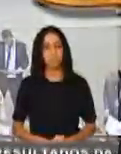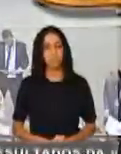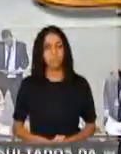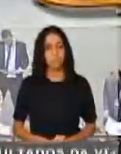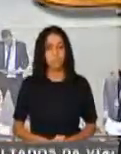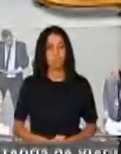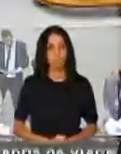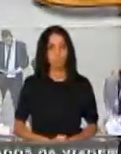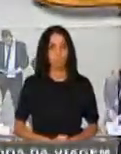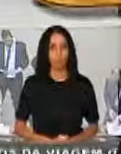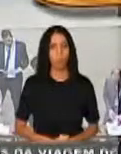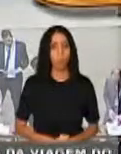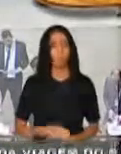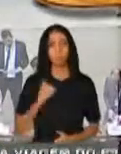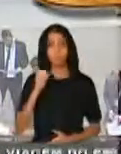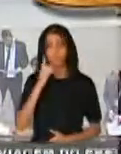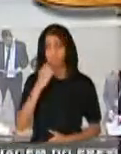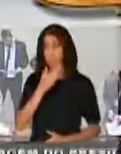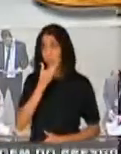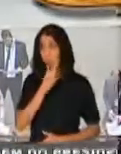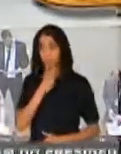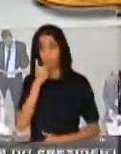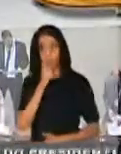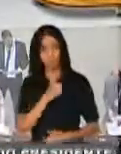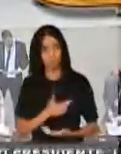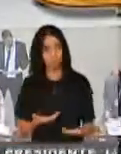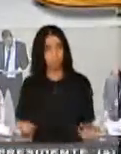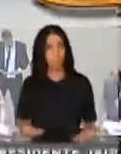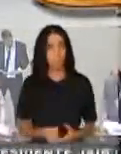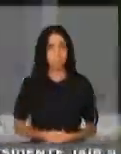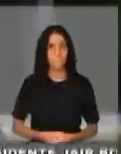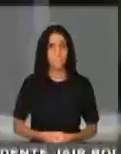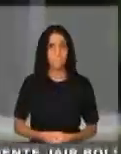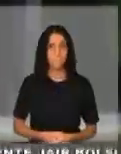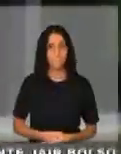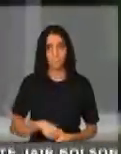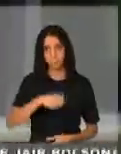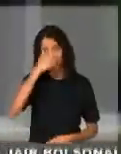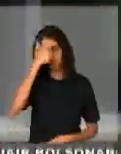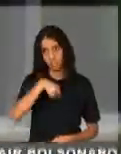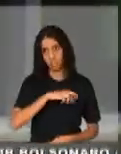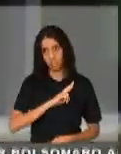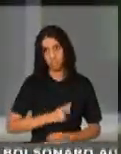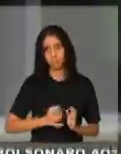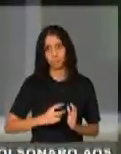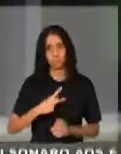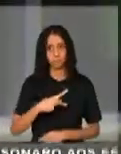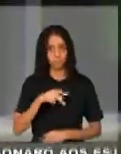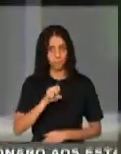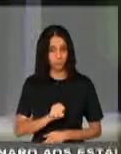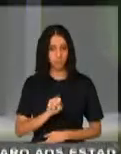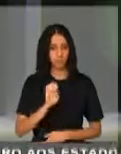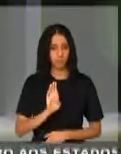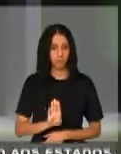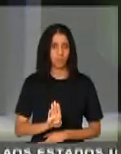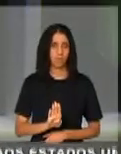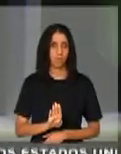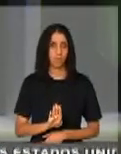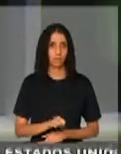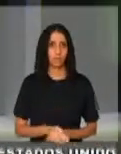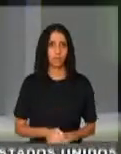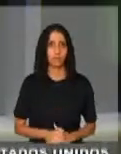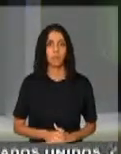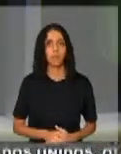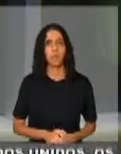Senhor presidente, senhoras deputadas e senhores deputados, em nome do Partido Socialista Brasileiro, eu quero